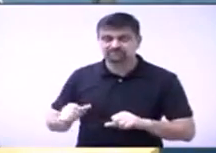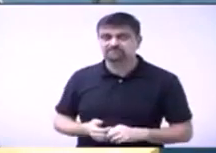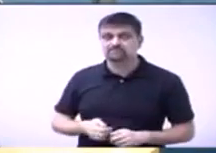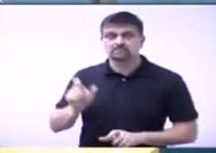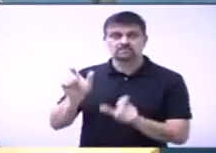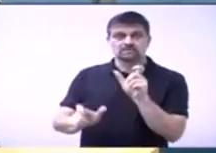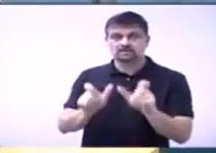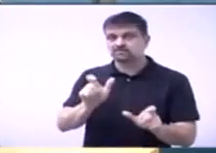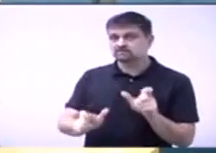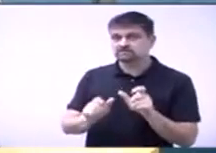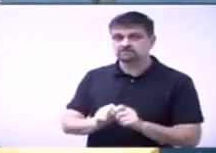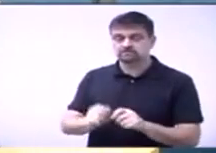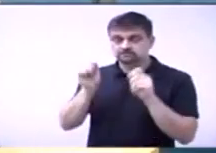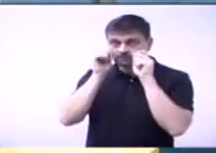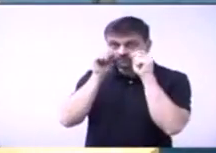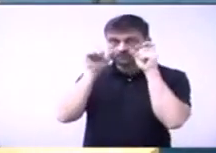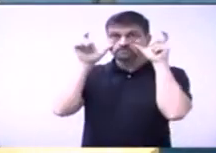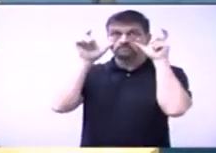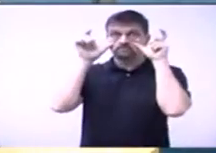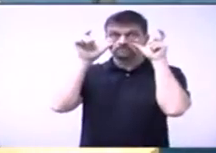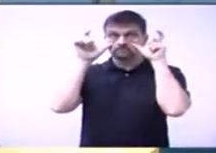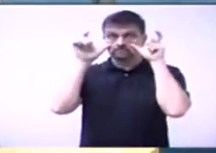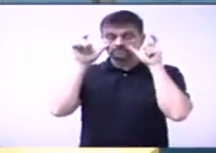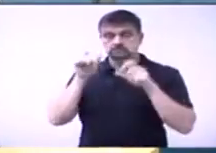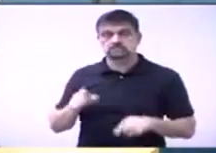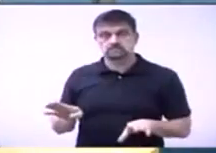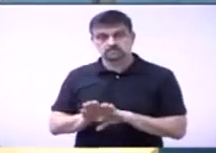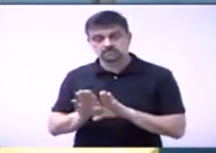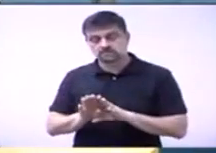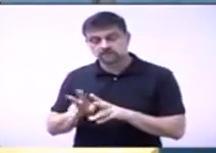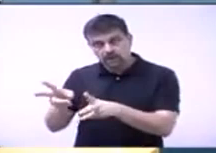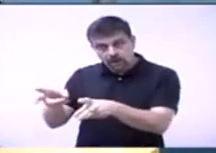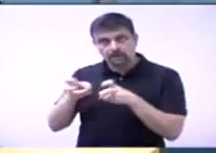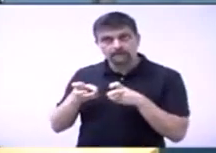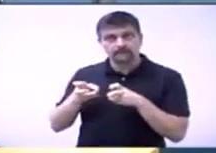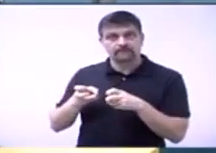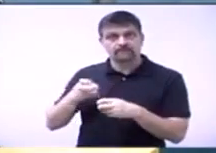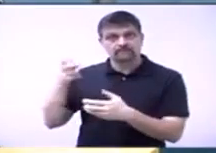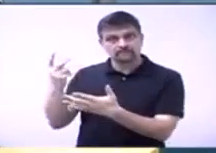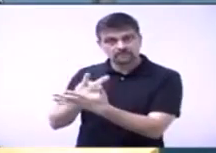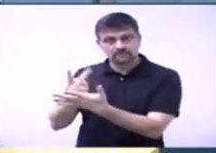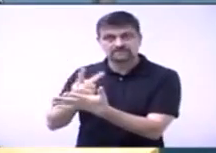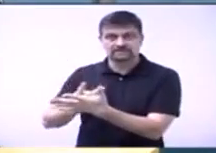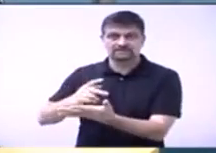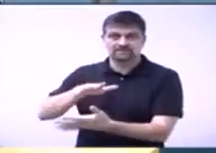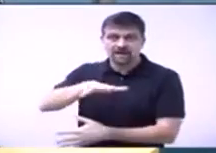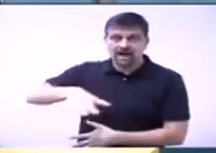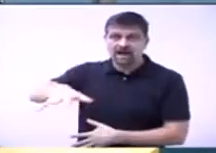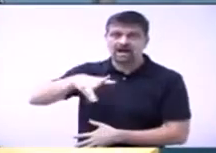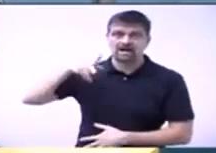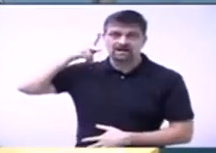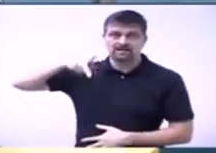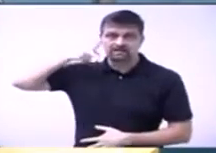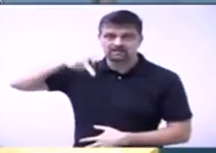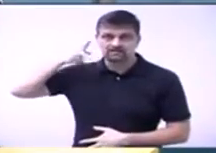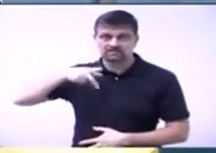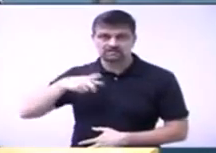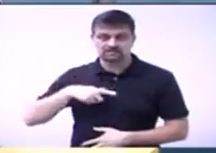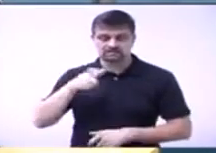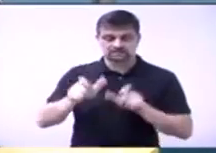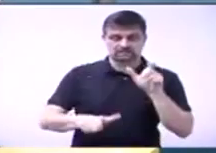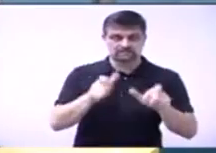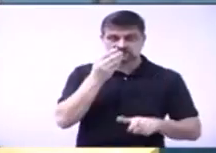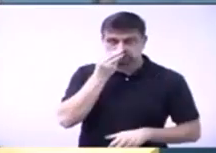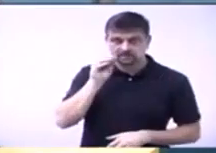elas estão acordando mais para o mundo político e não estão fazendo de conta que a política não lhe diz respeito.